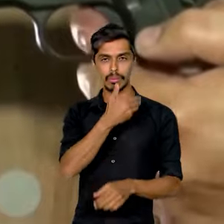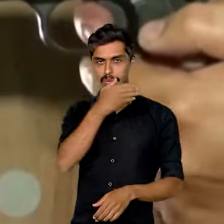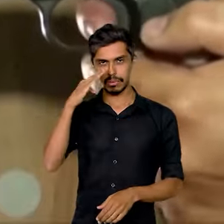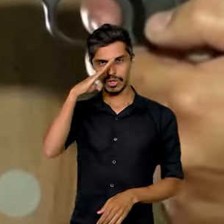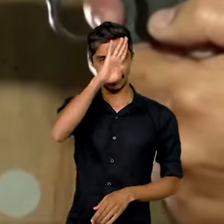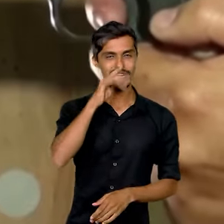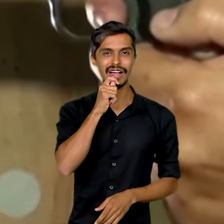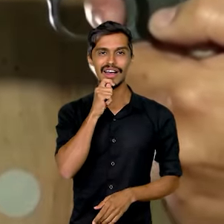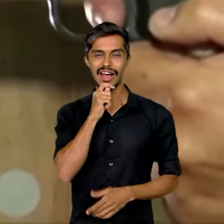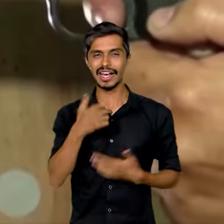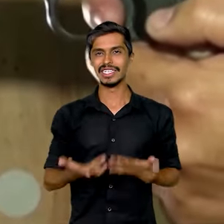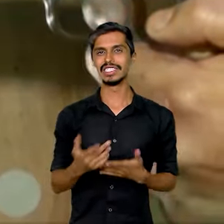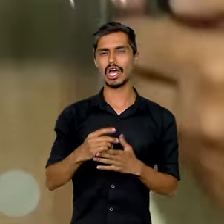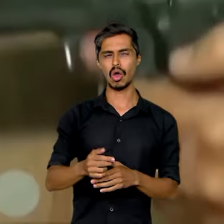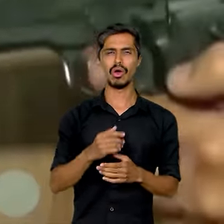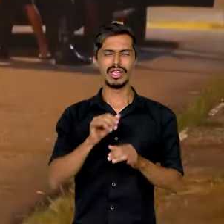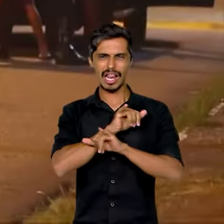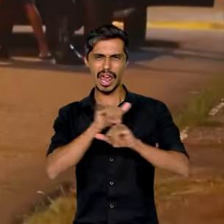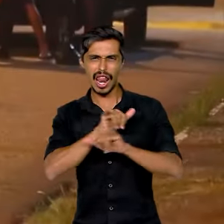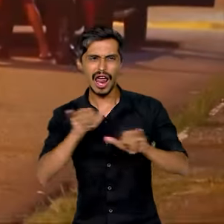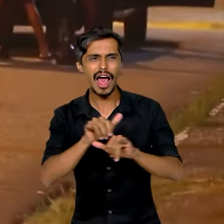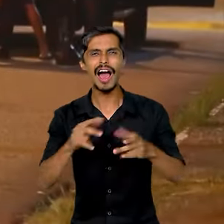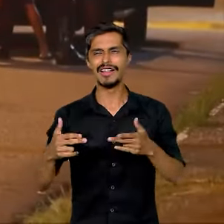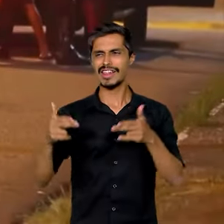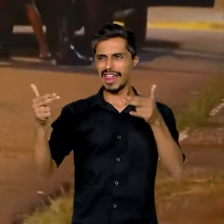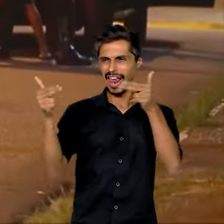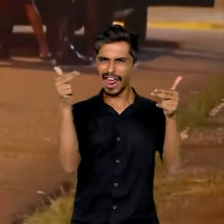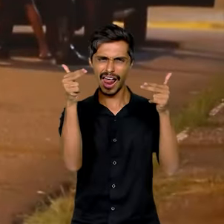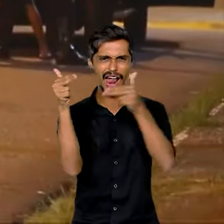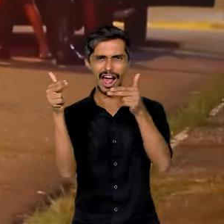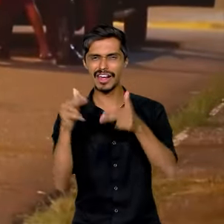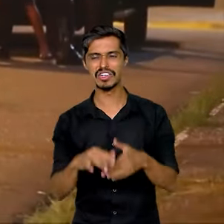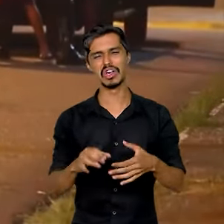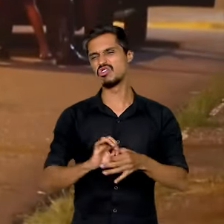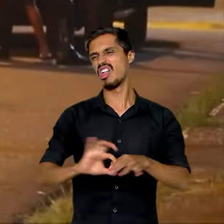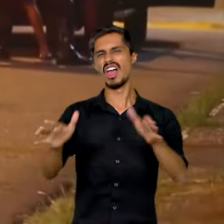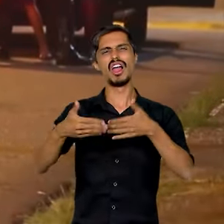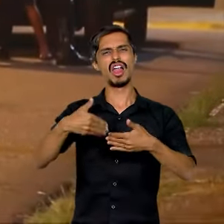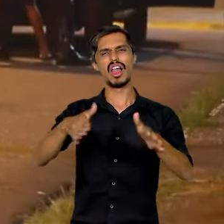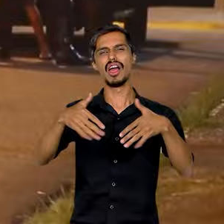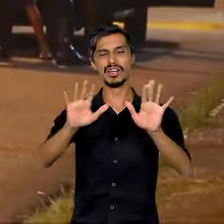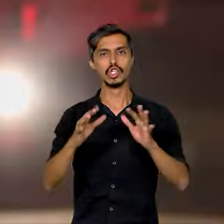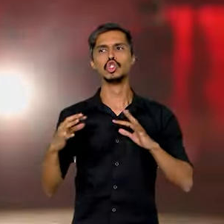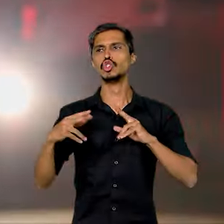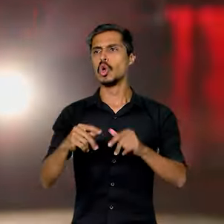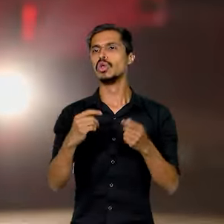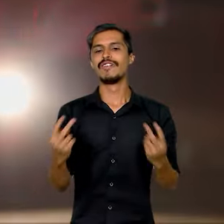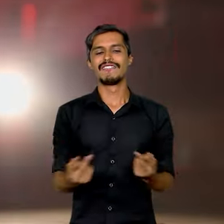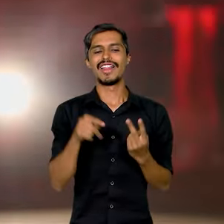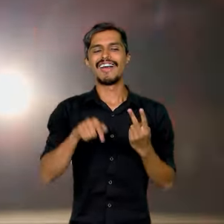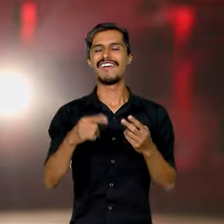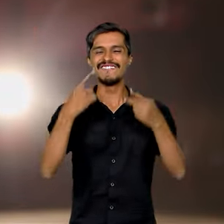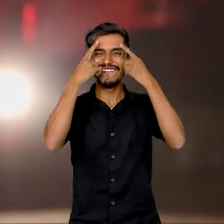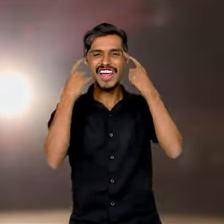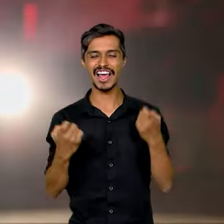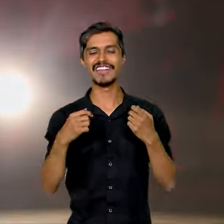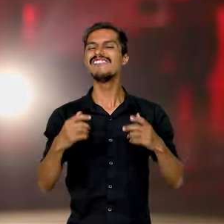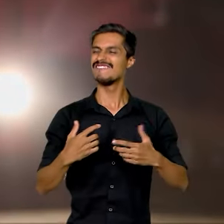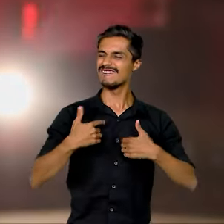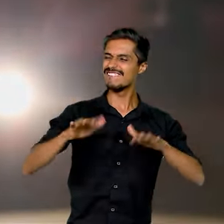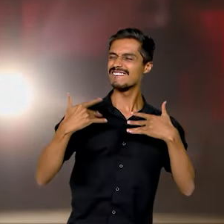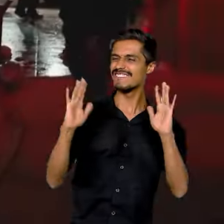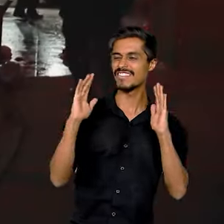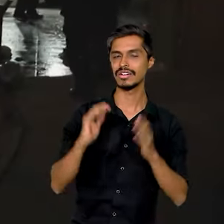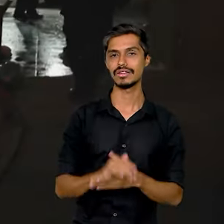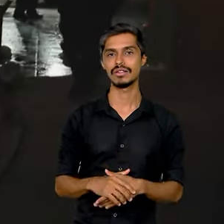ainda o auge de um discurso armamentista que passou a impressão de um liberal geral para tudo que valorizava uma violência